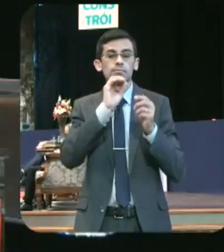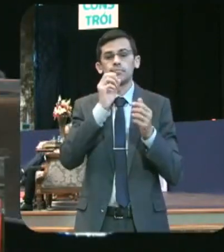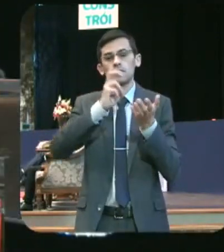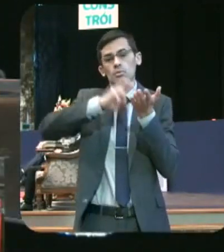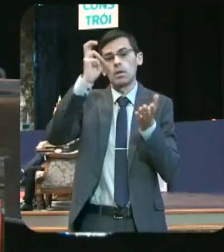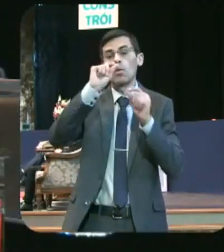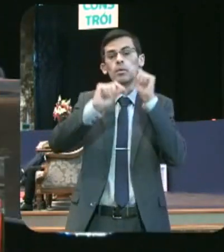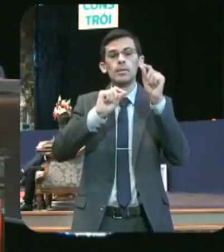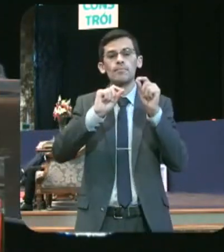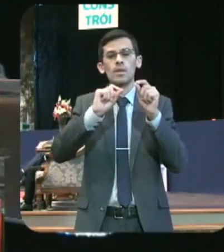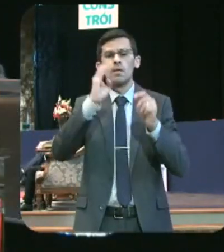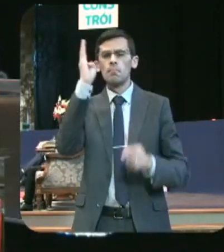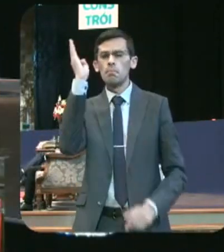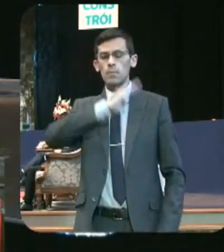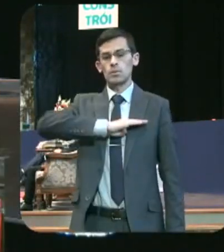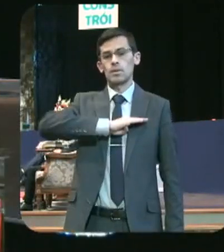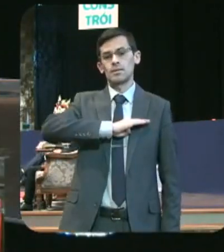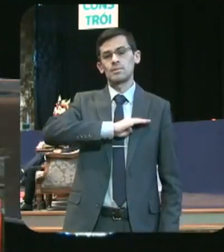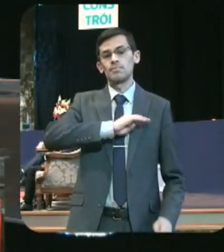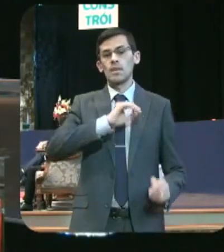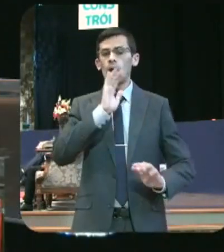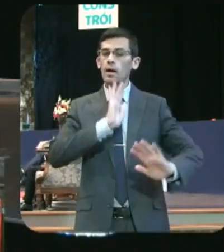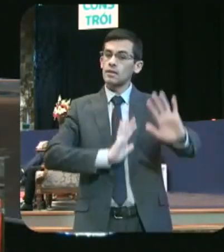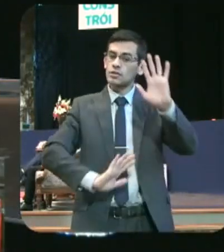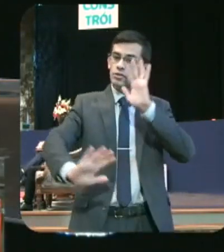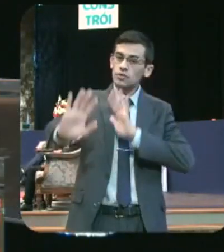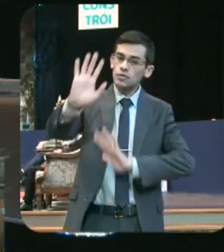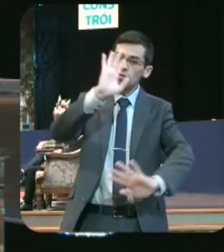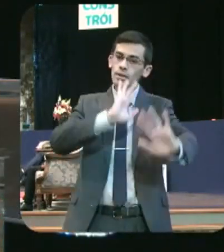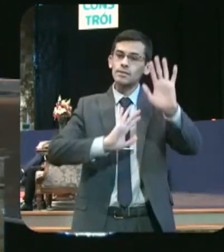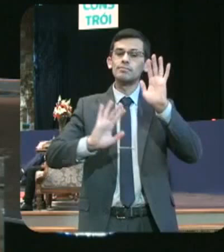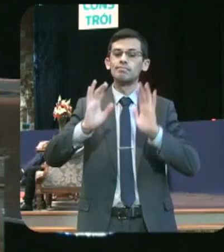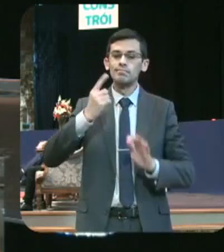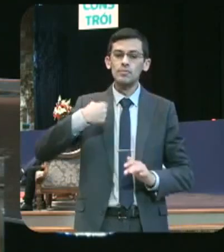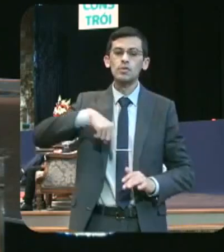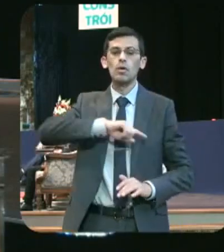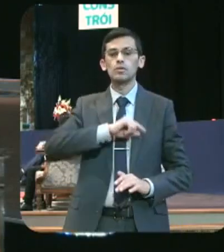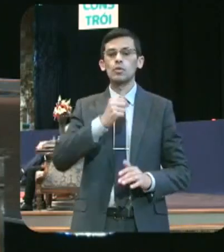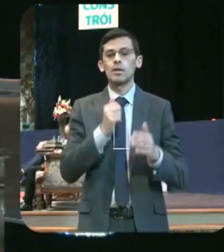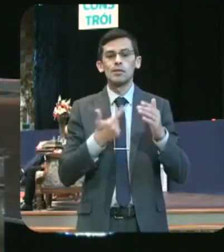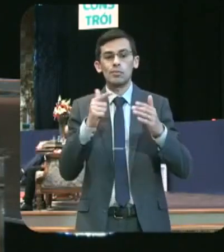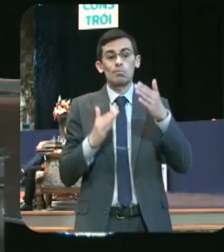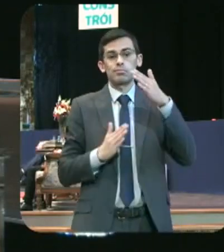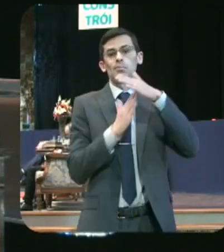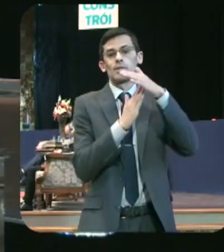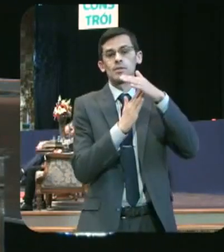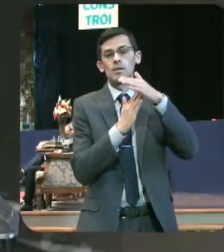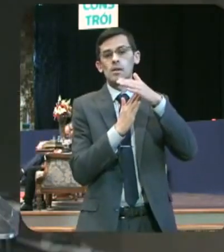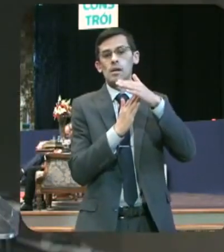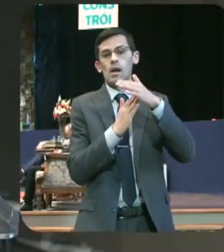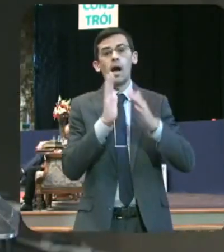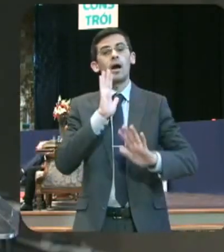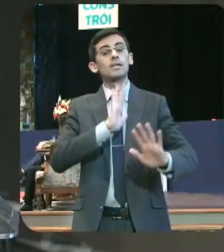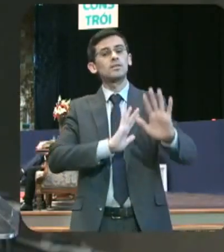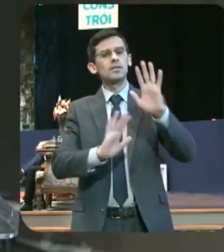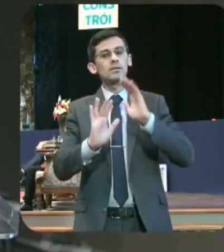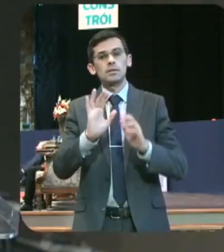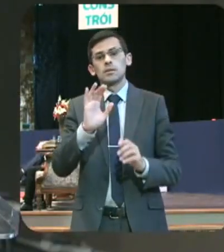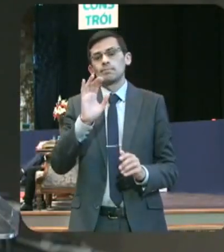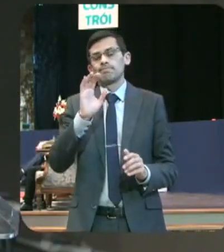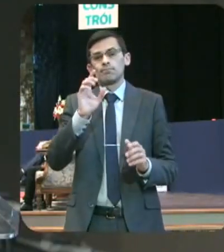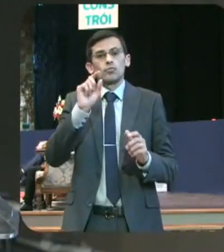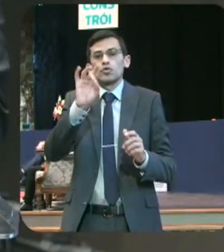como maldade. Às vezes nós ultrapassamos os limites como um acidente de percurso na